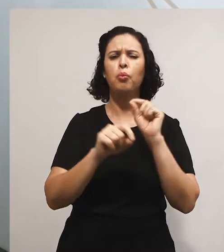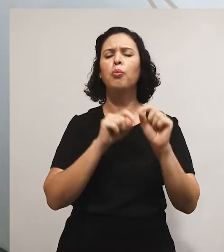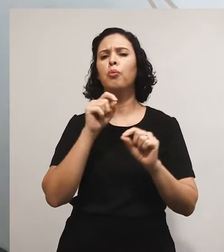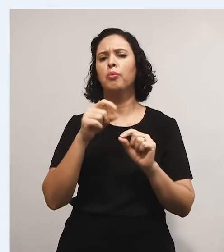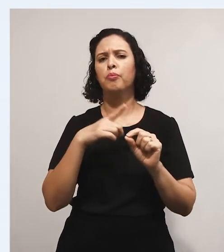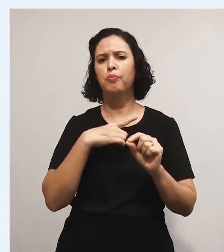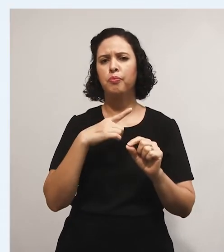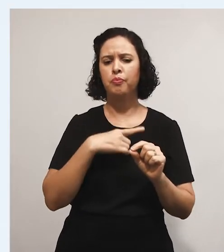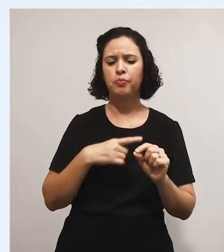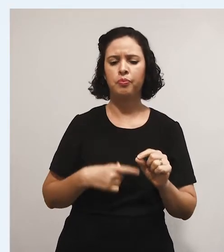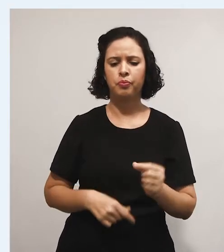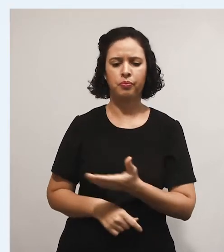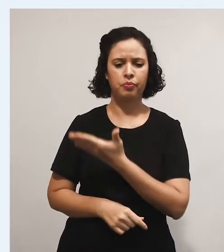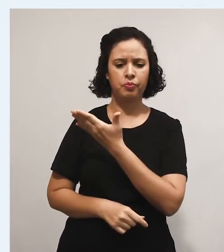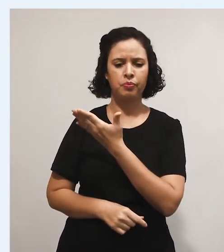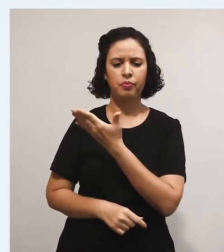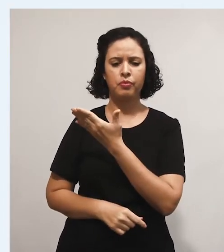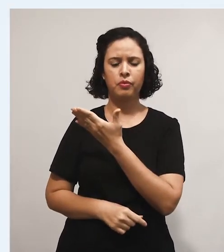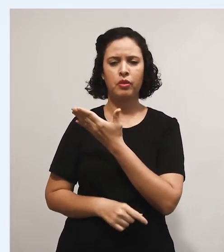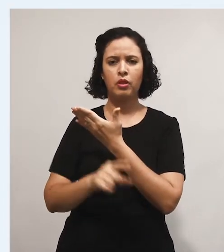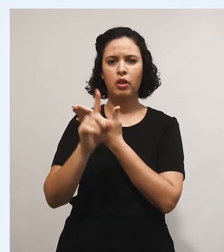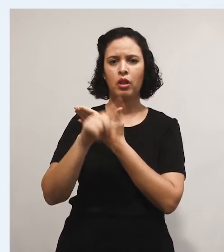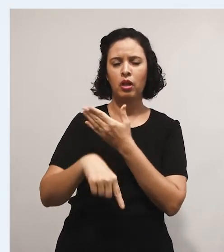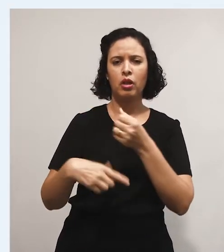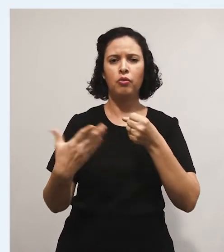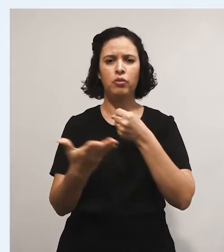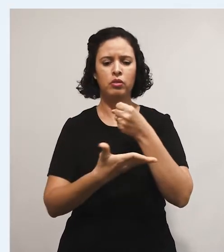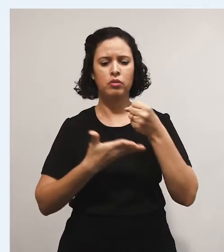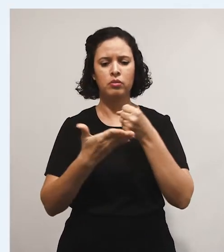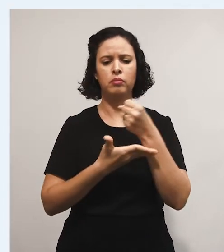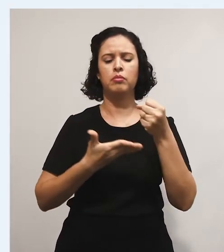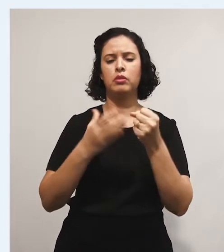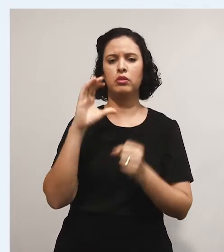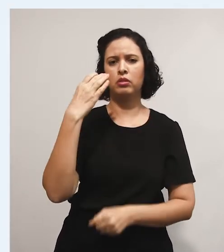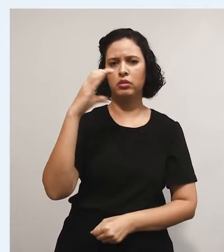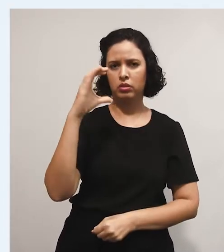2? A unidade 2, Fundamento das Ciências Sociais,